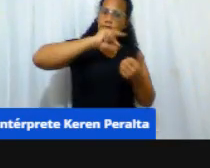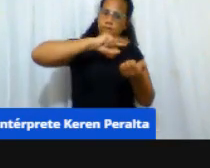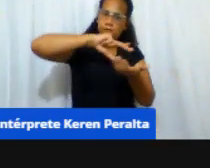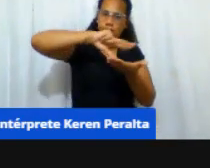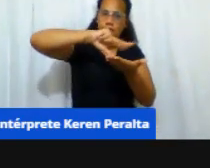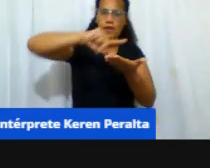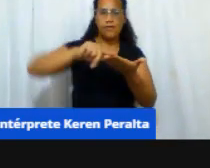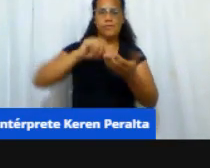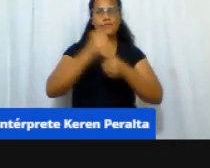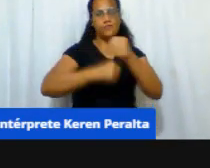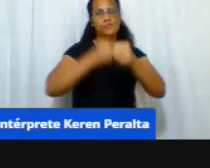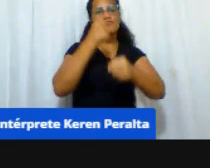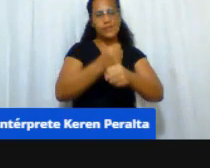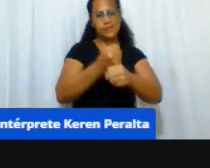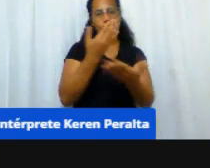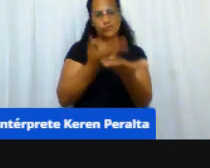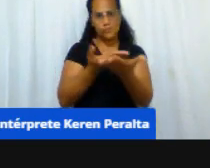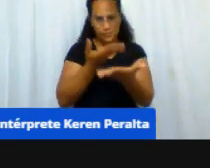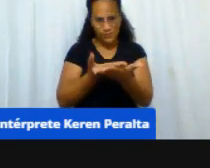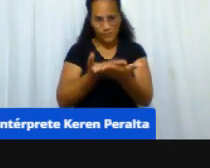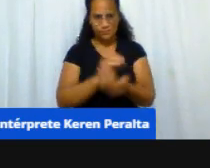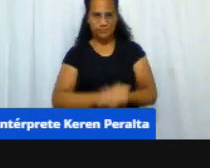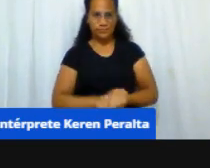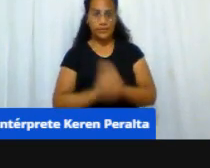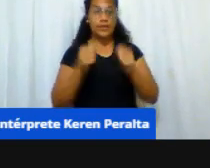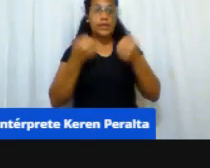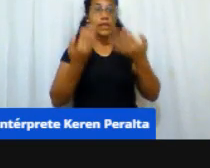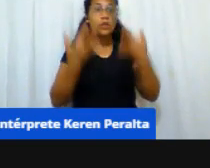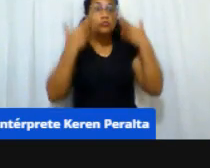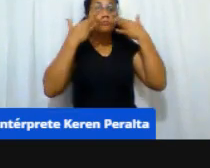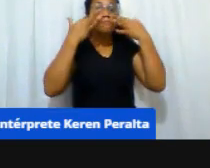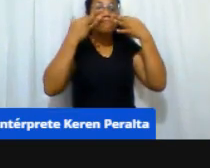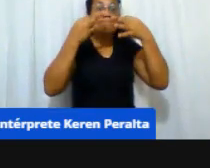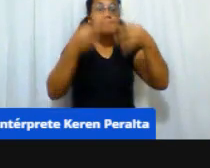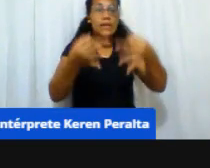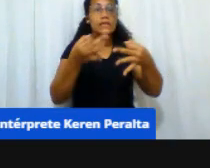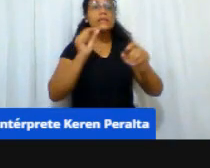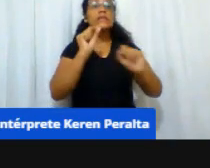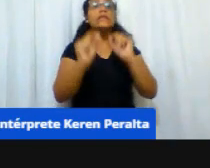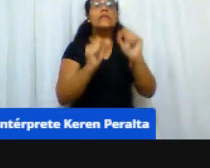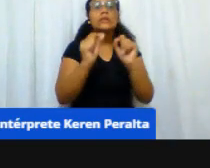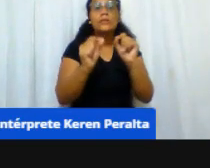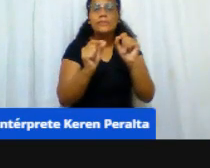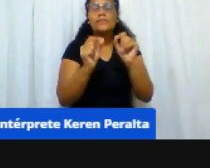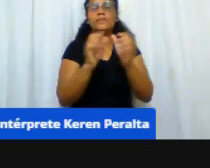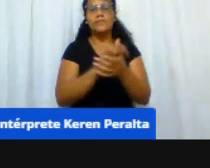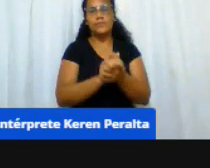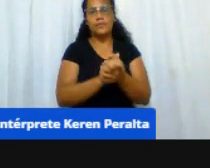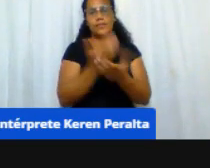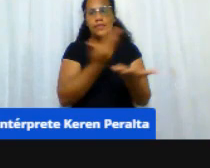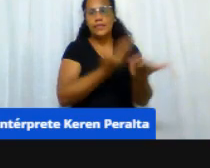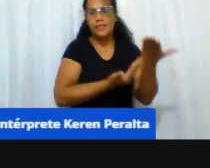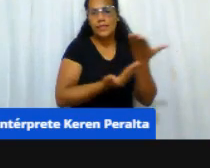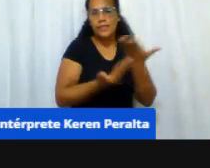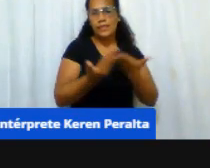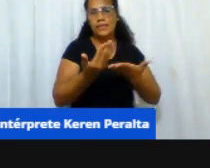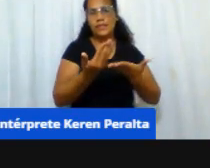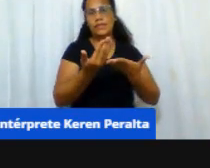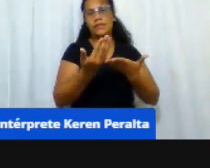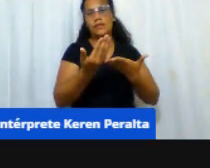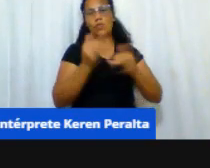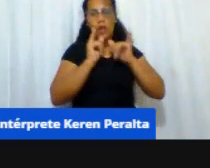Assim, nos atentemos como isso fica discriminado em dados em relação à completude do referencial curricular de